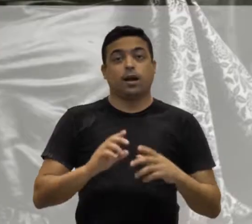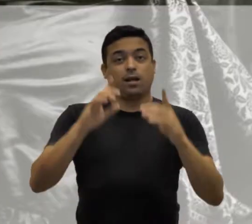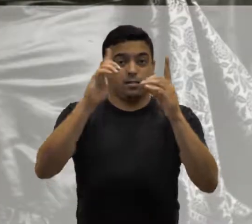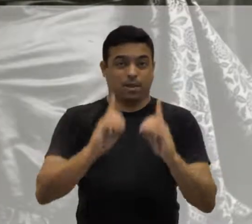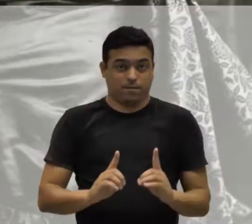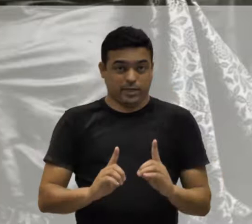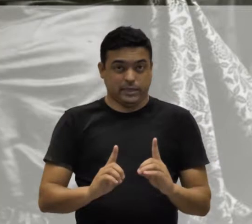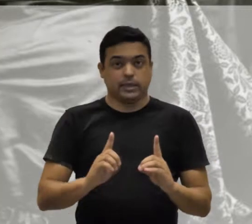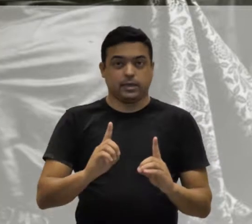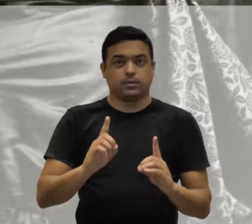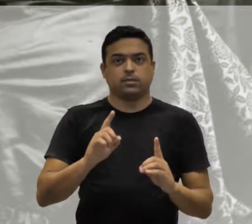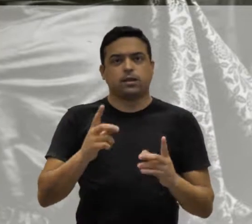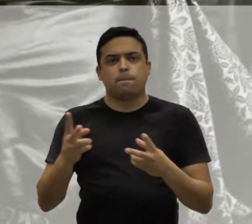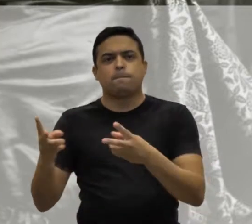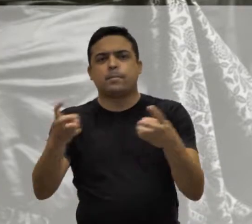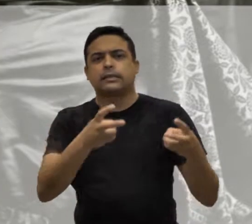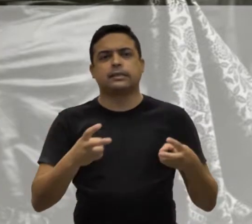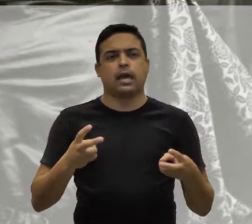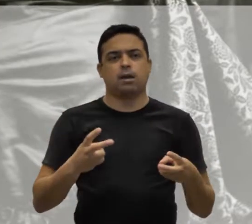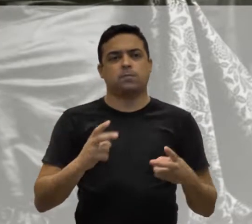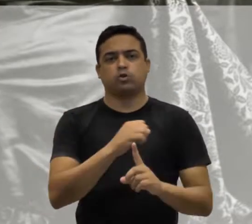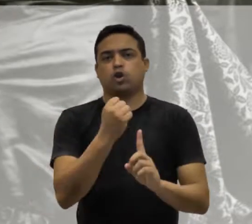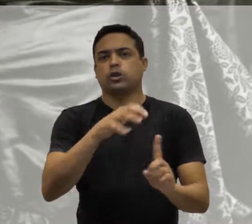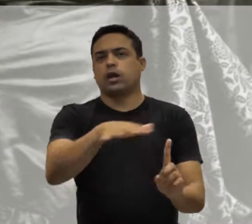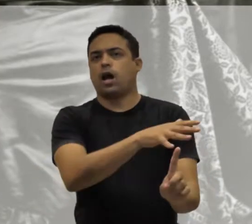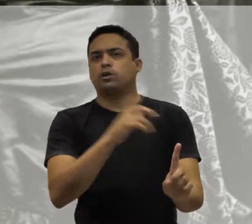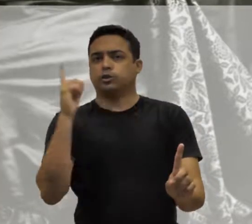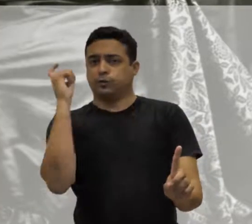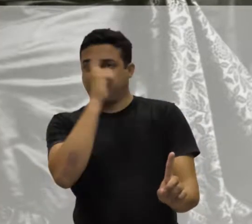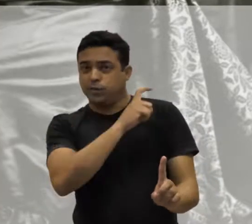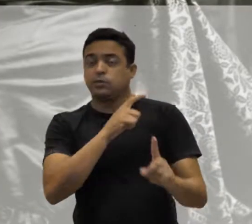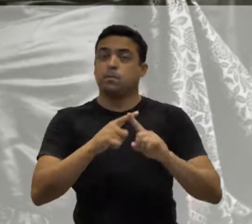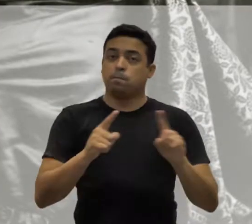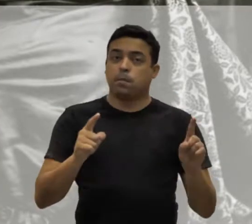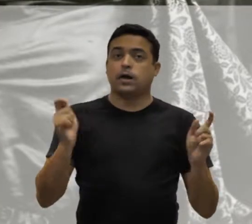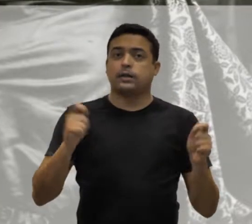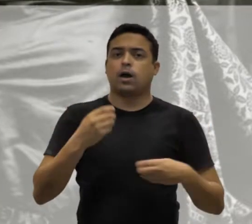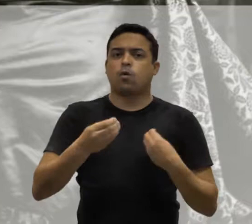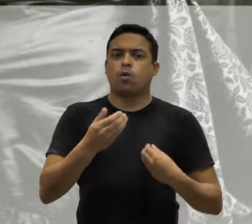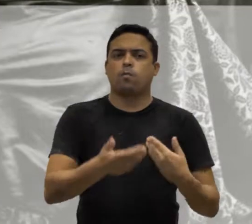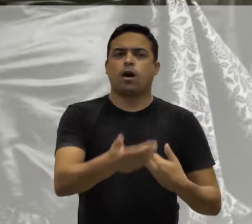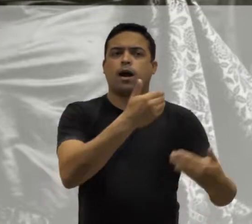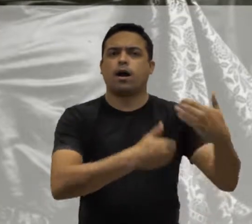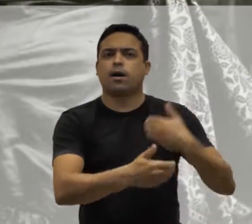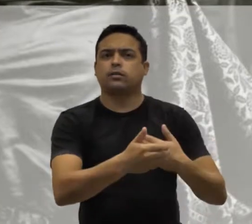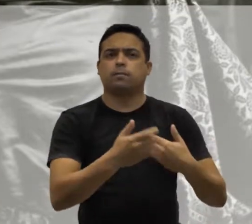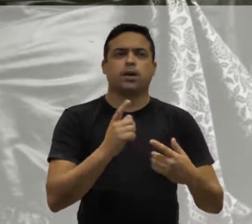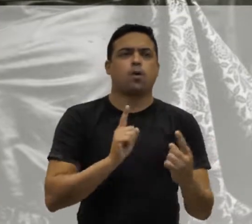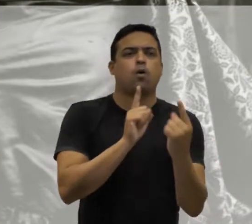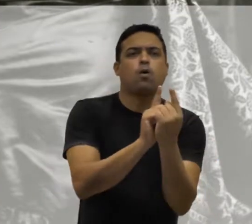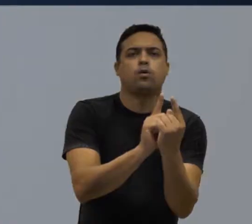Esta deficiência, embora não muito comum em nosso cotidiano, nos leva a refletir sobre como lidar com pessoas que